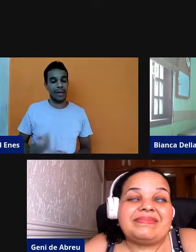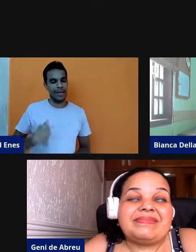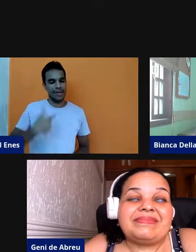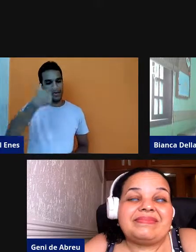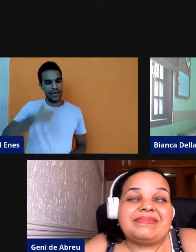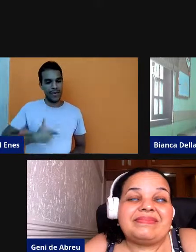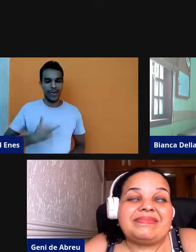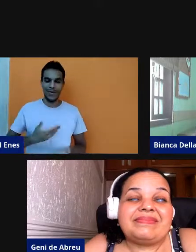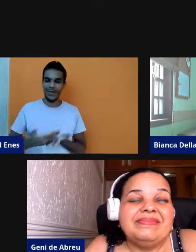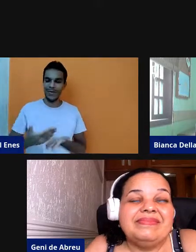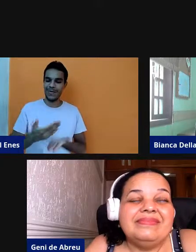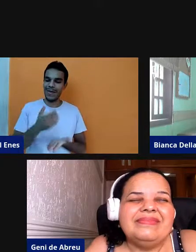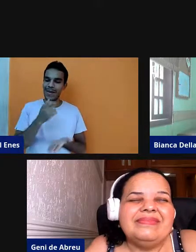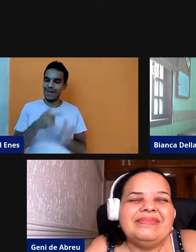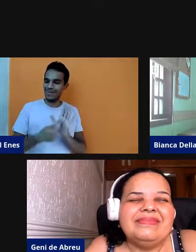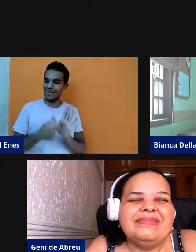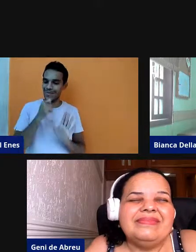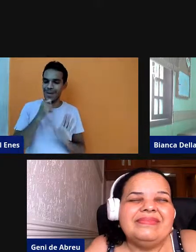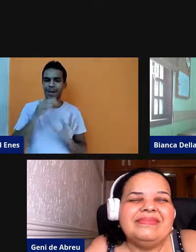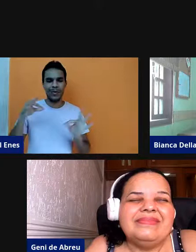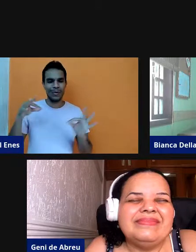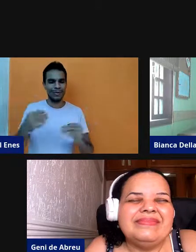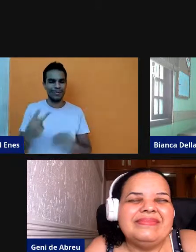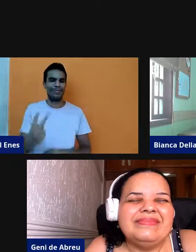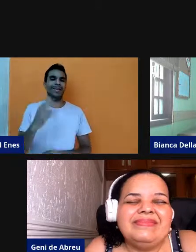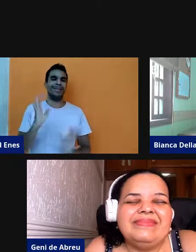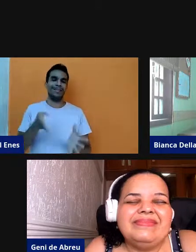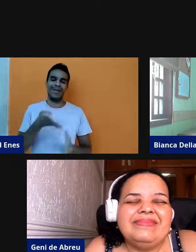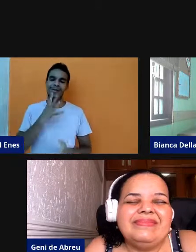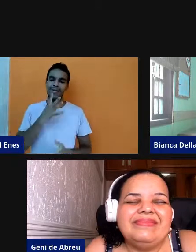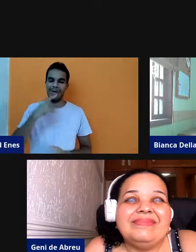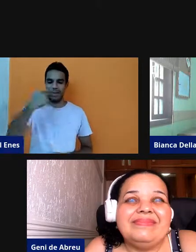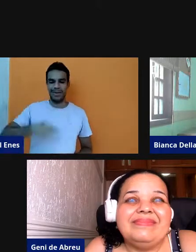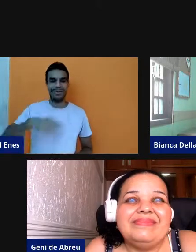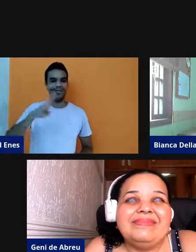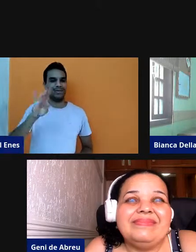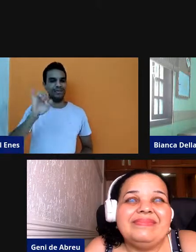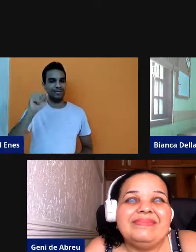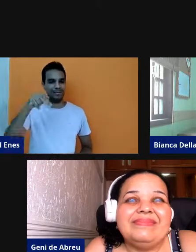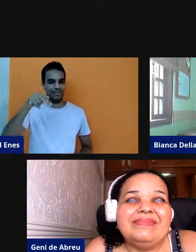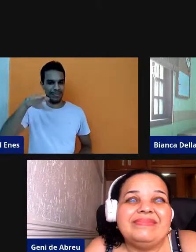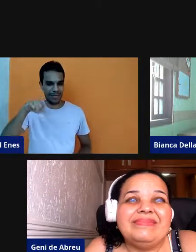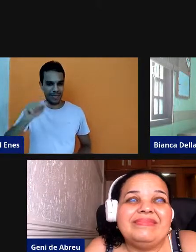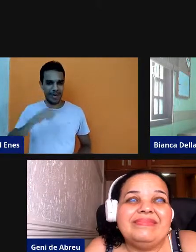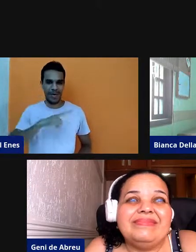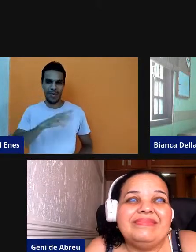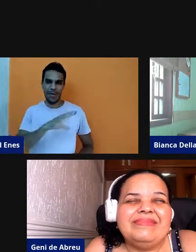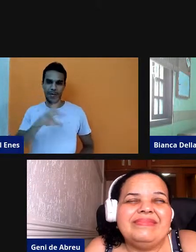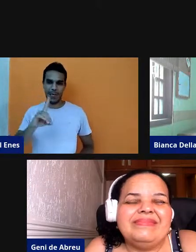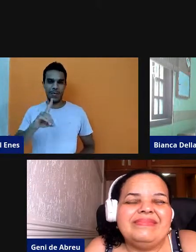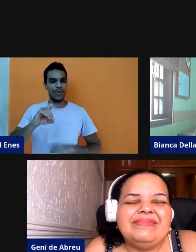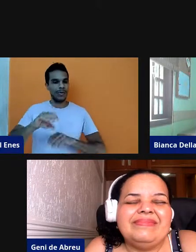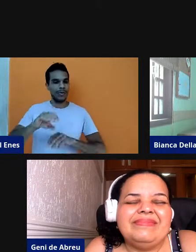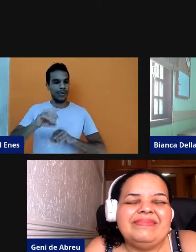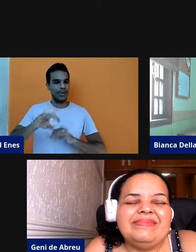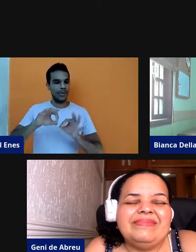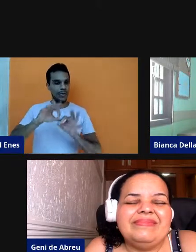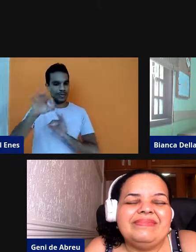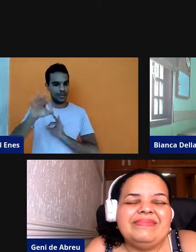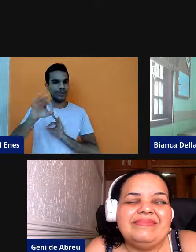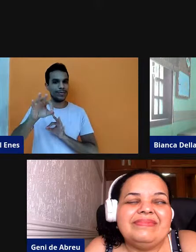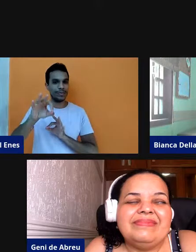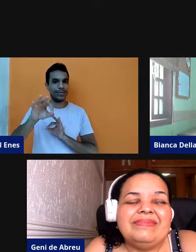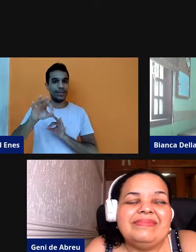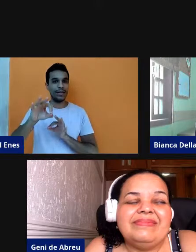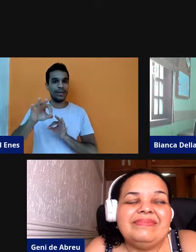começo, mas todo mundo me conhece. Quem está aqui sempre é a sua Bianca Della Libera, coordenadora de educação à distância, coordenadora